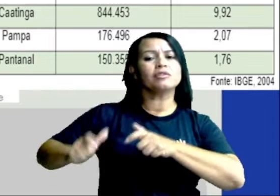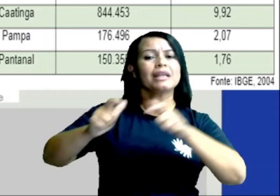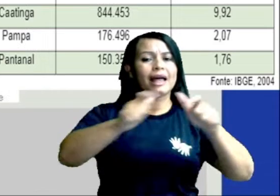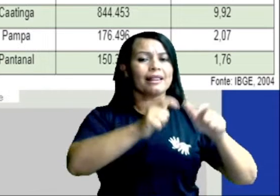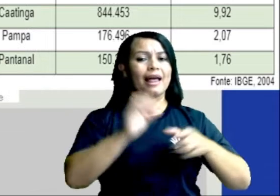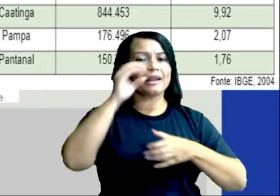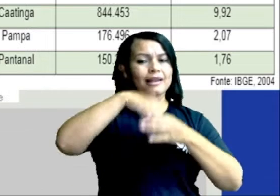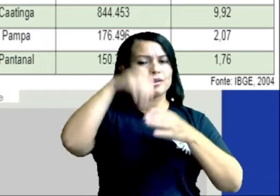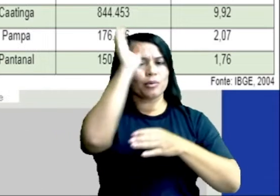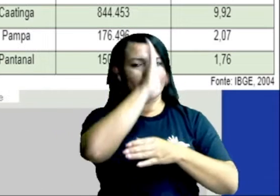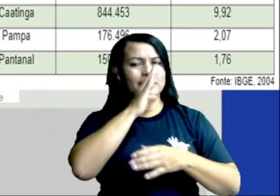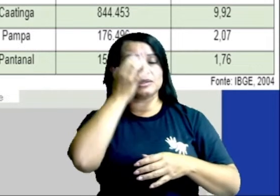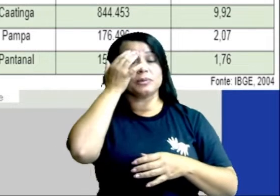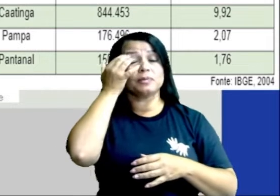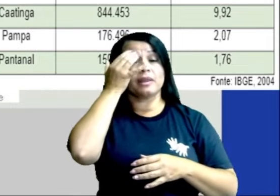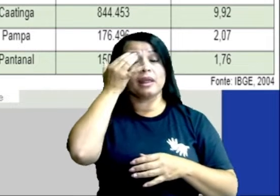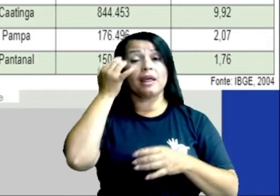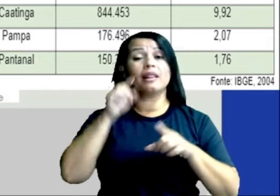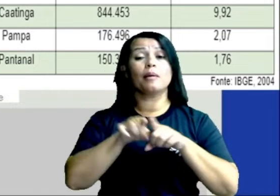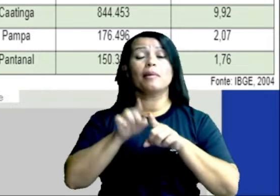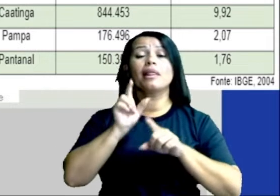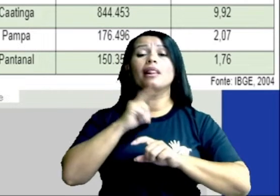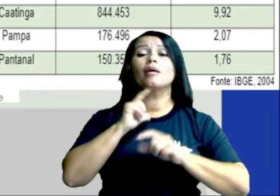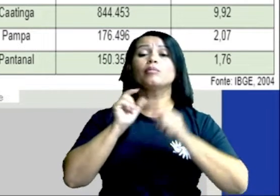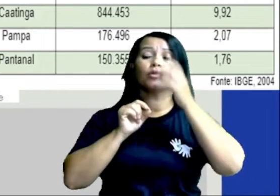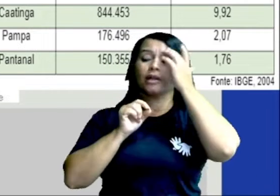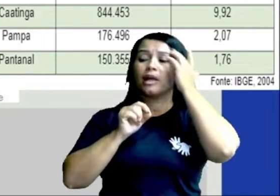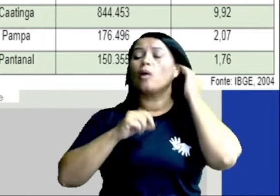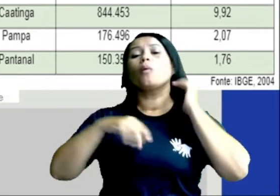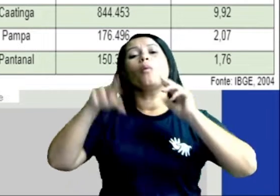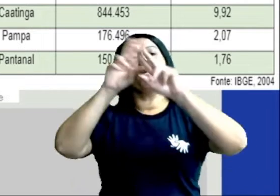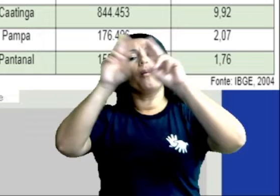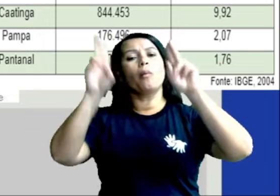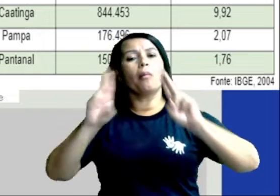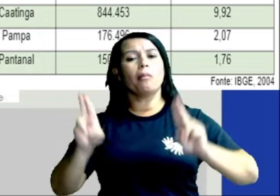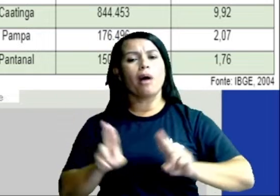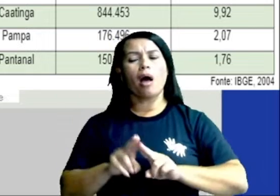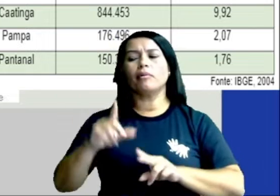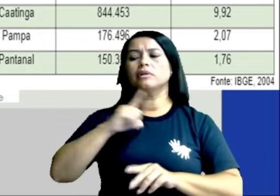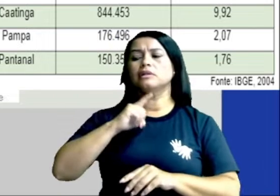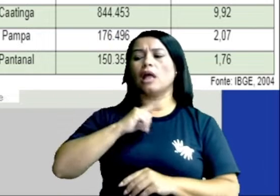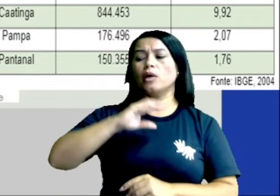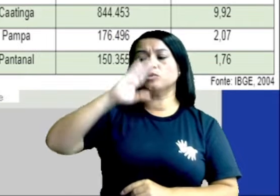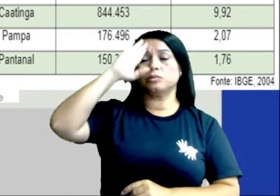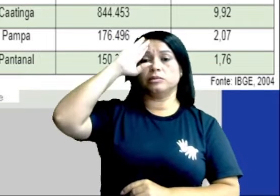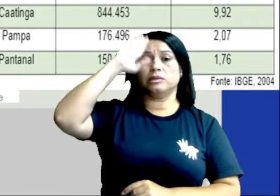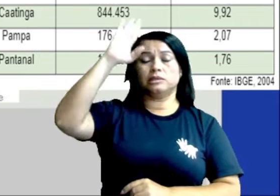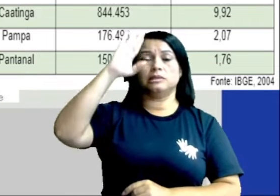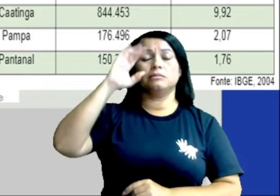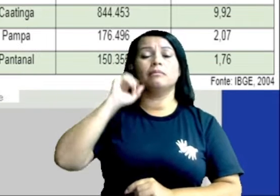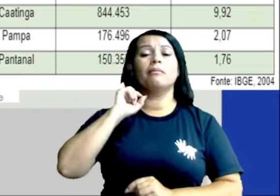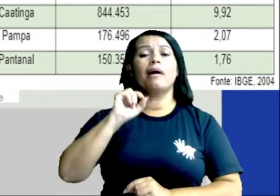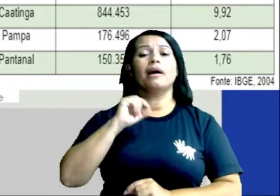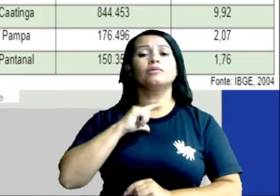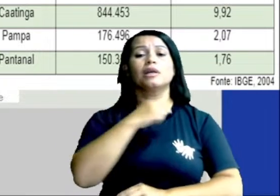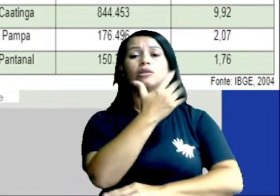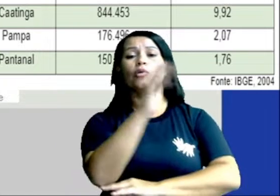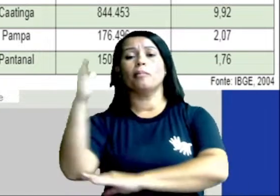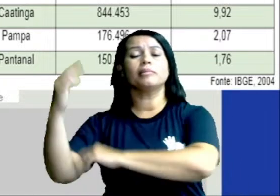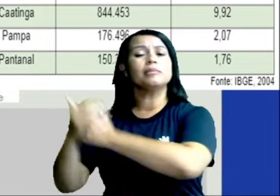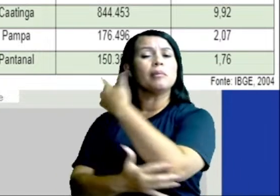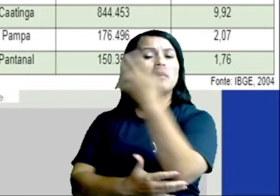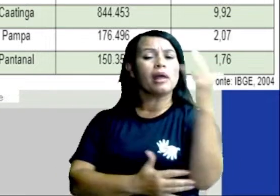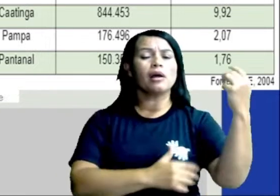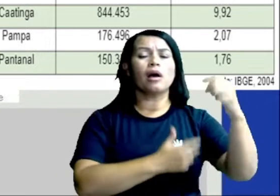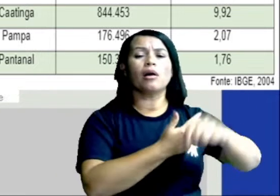nosso território, tá? Então aqui no caso a gente tem um mapa que retrata os principais domínios vegetais brasileiros, tá? E